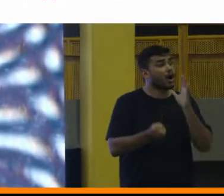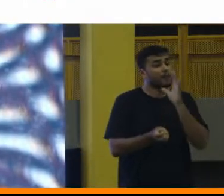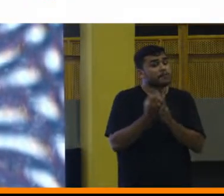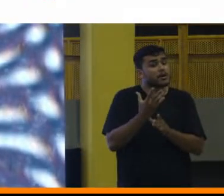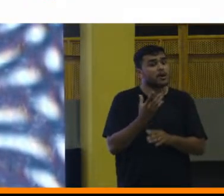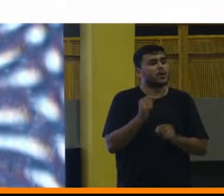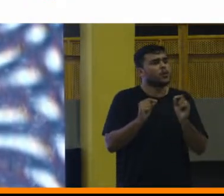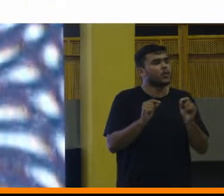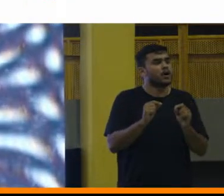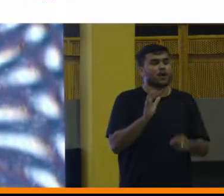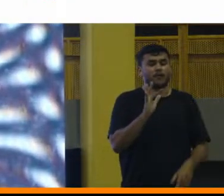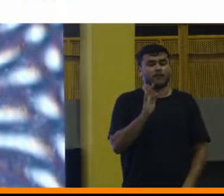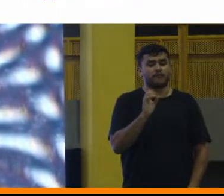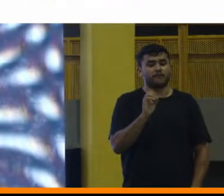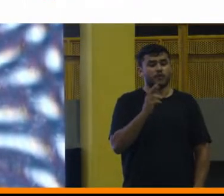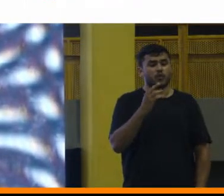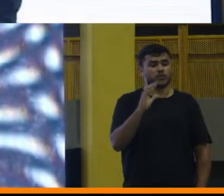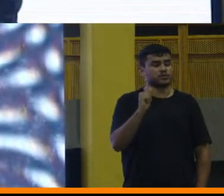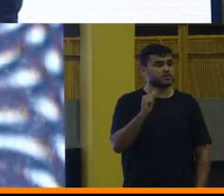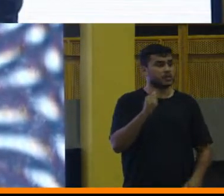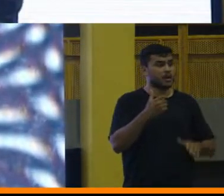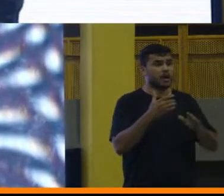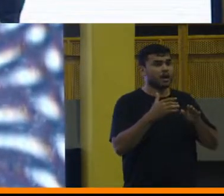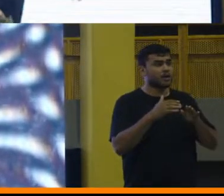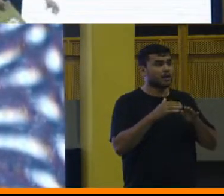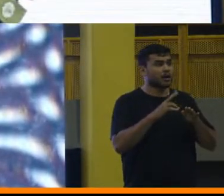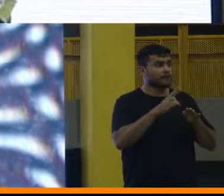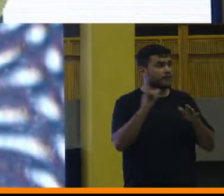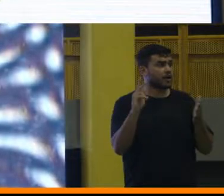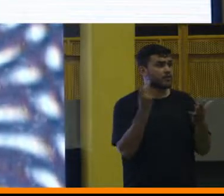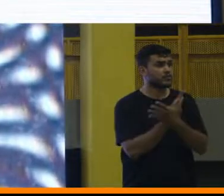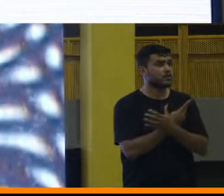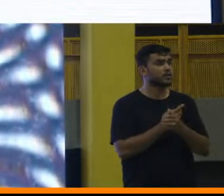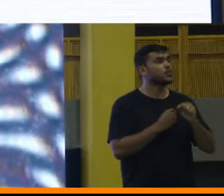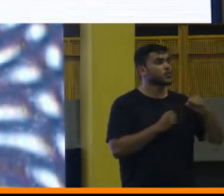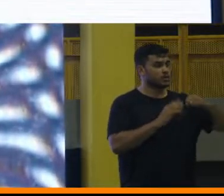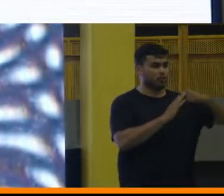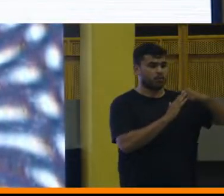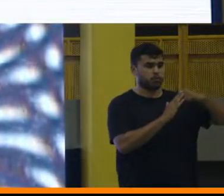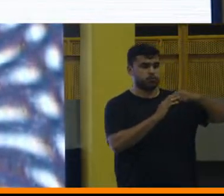vai produzir essa aceleração.